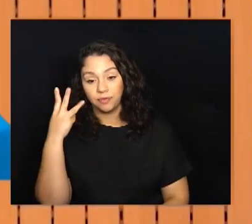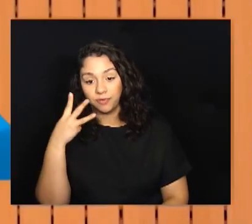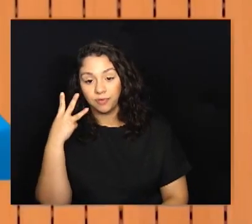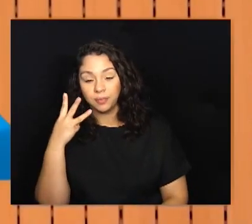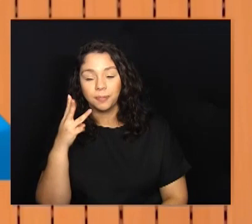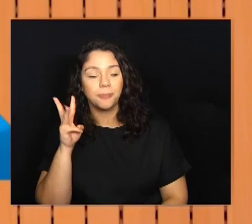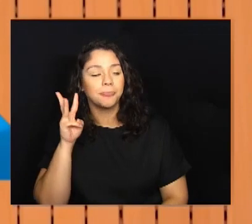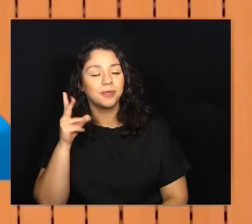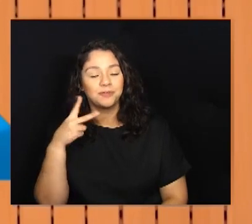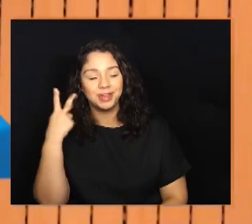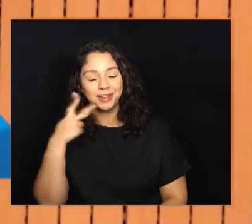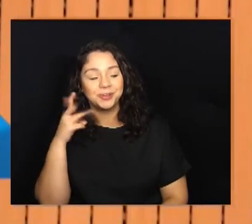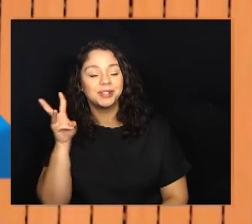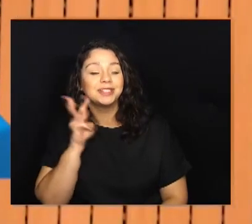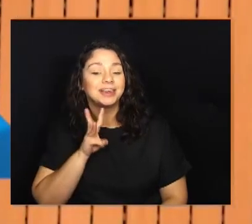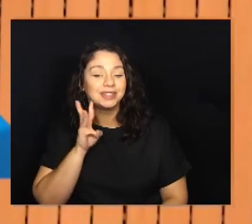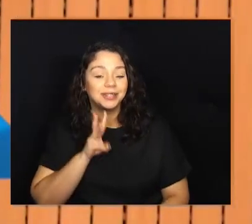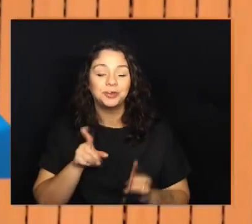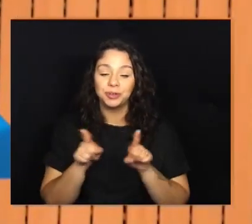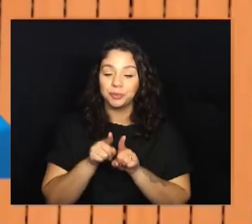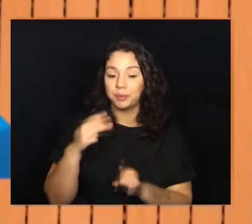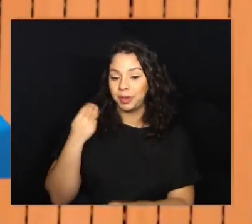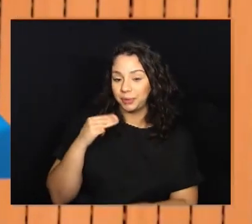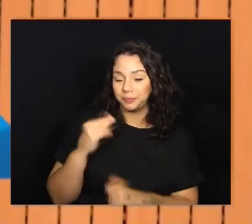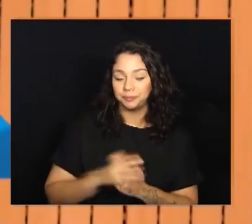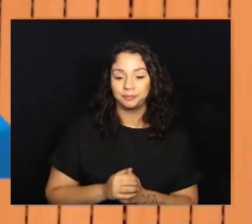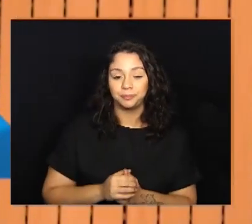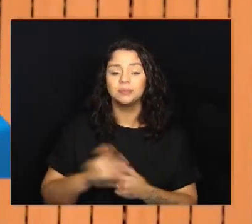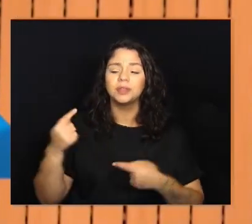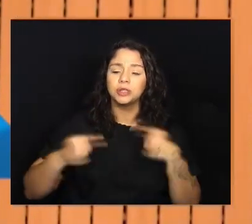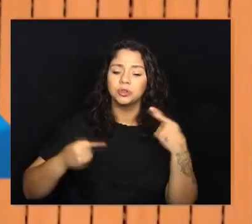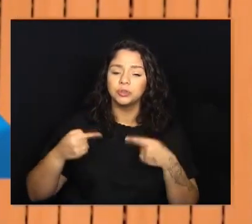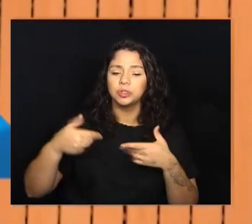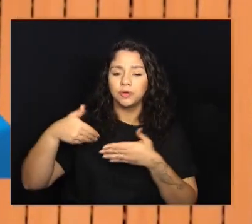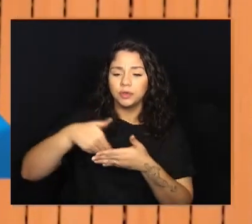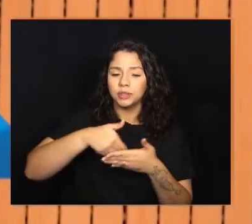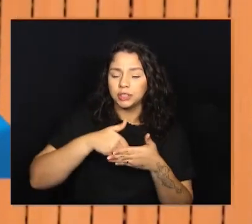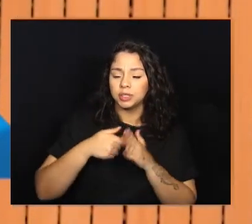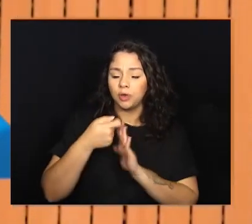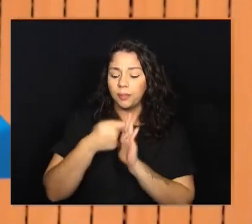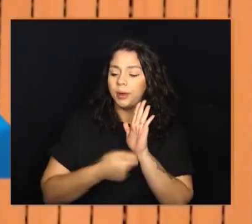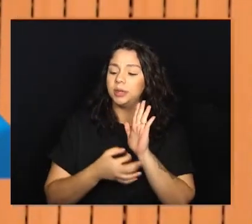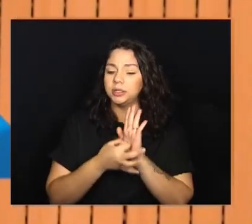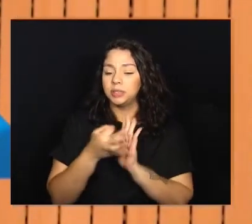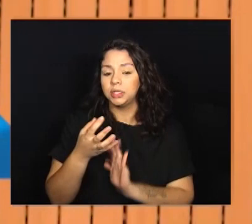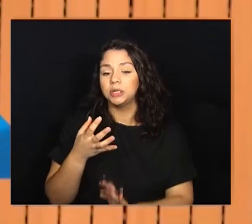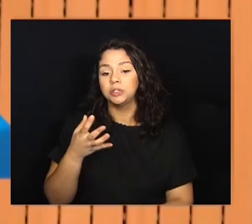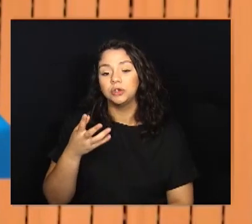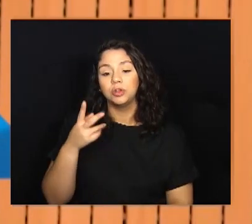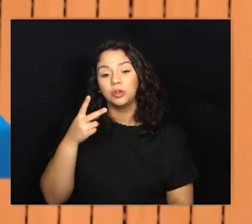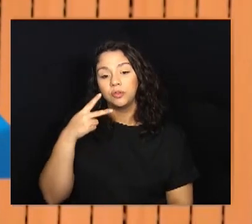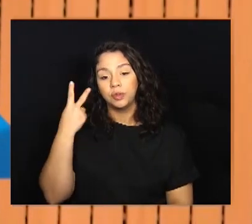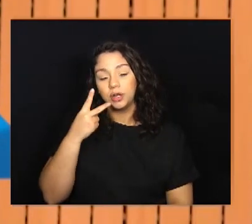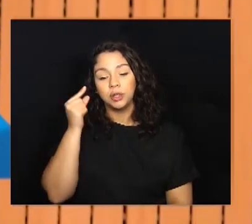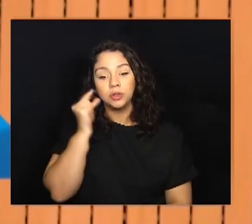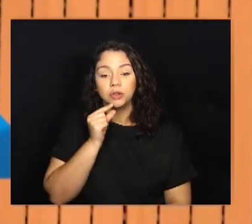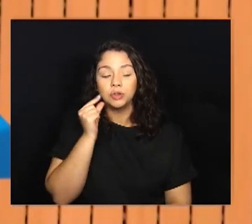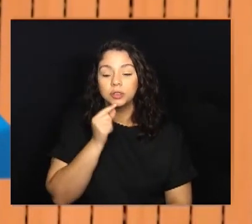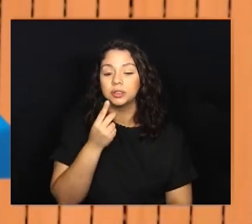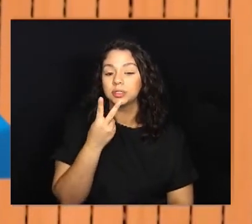a vereadora Mariana Conte. Discussão e votação do parecer sugerido pelo senhor Marcelo Silva, favorável ao PLO